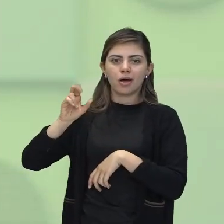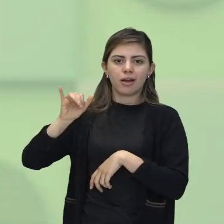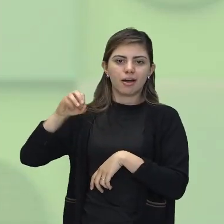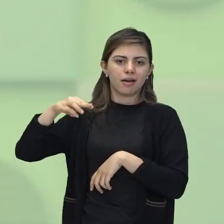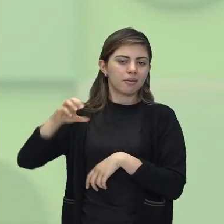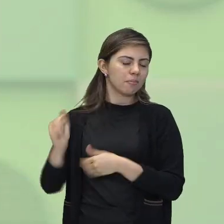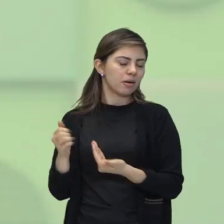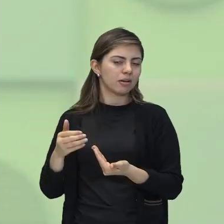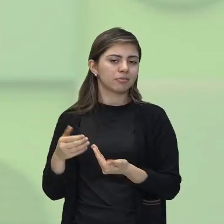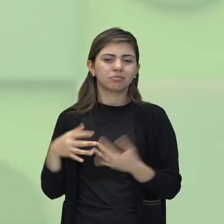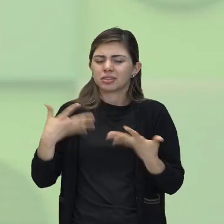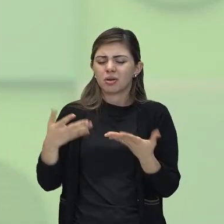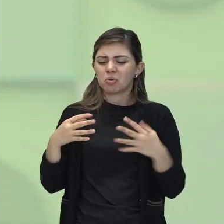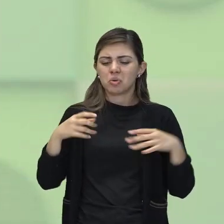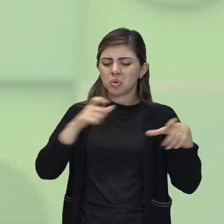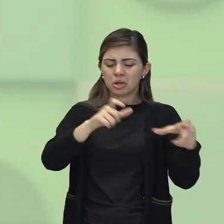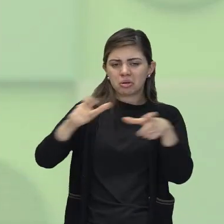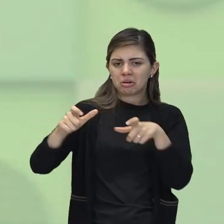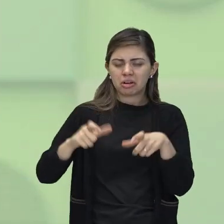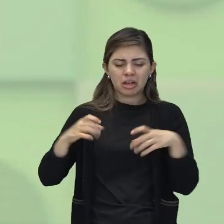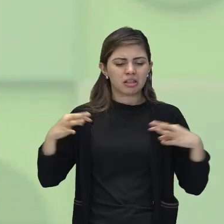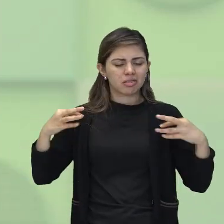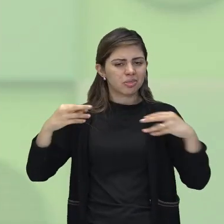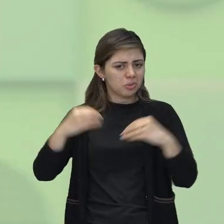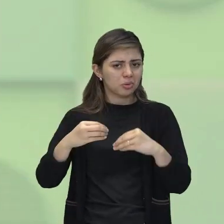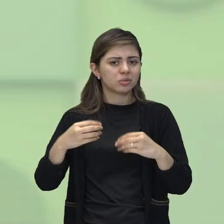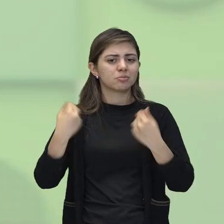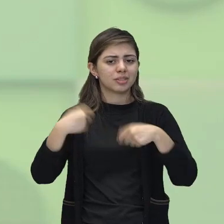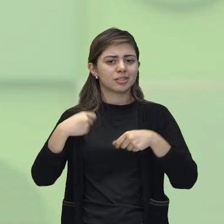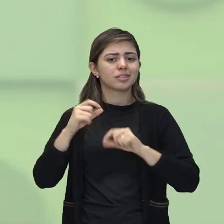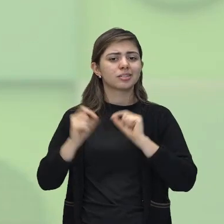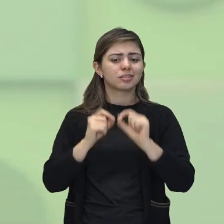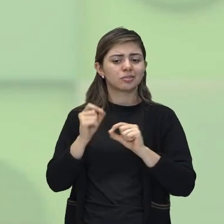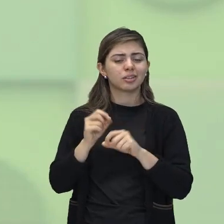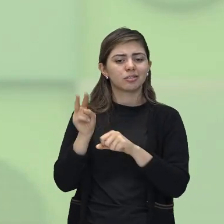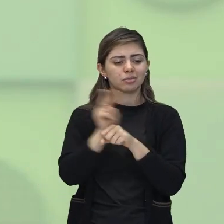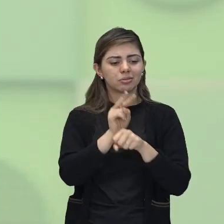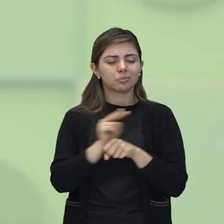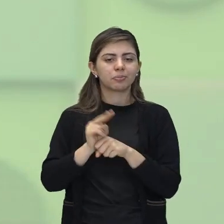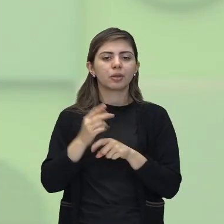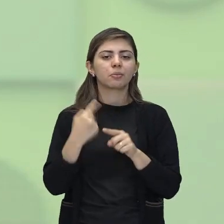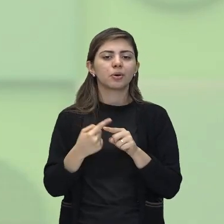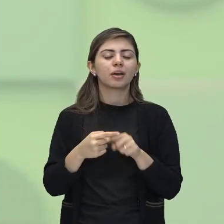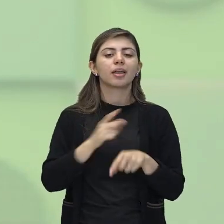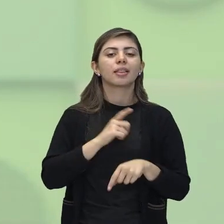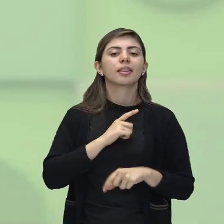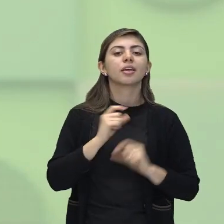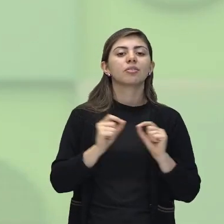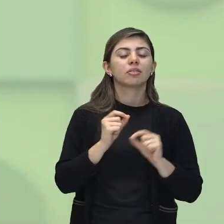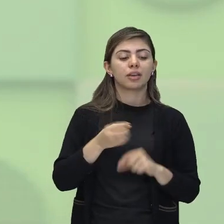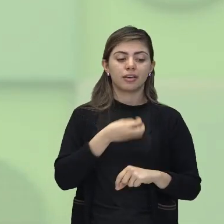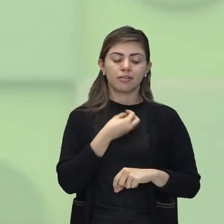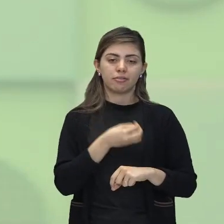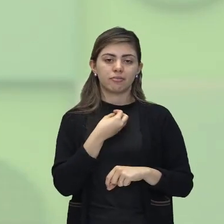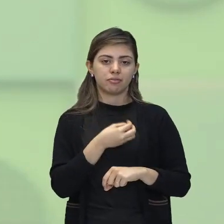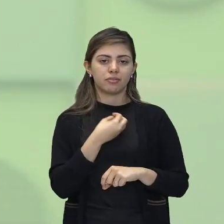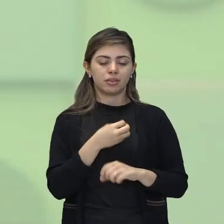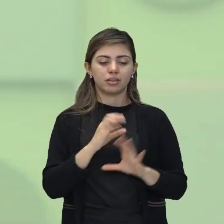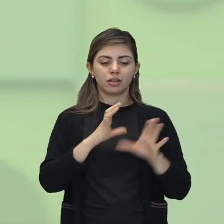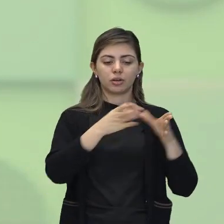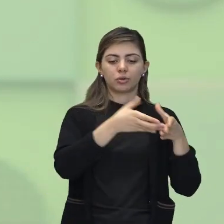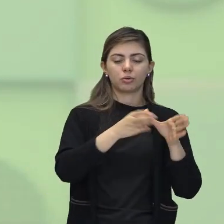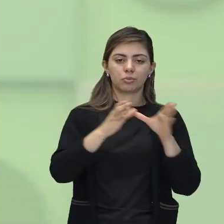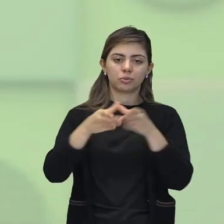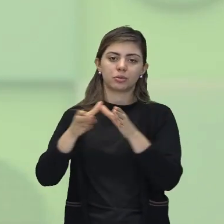enfim, todos esses ambientes, eles possuem ali espécies que podem nem